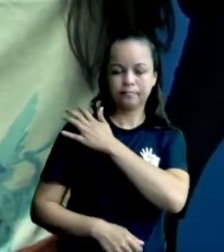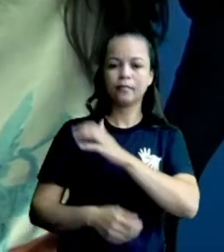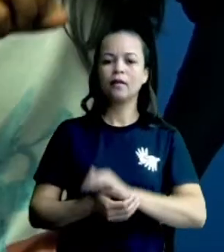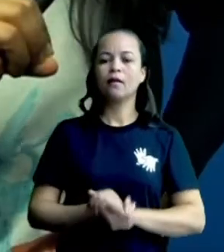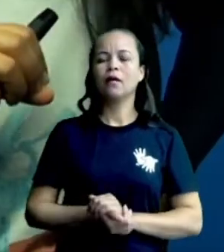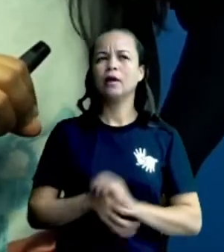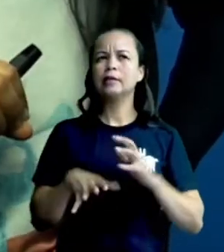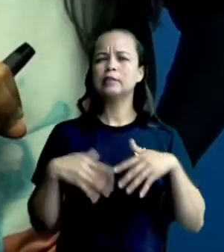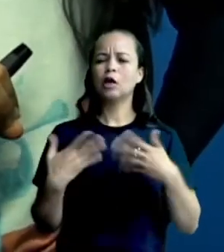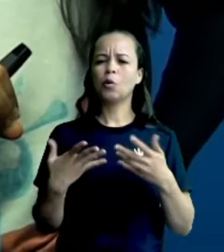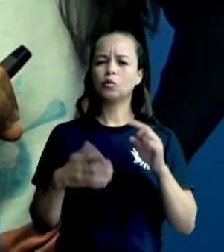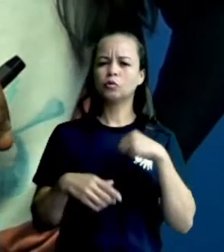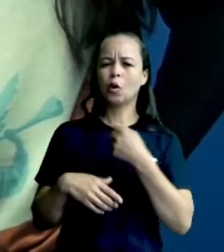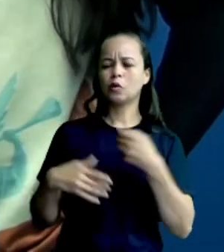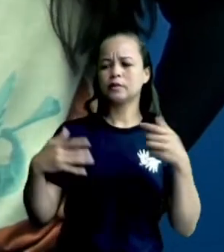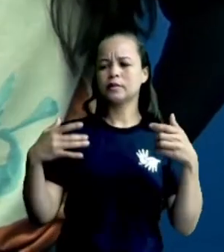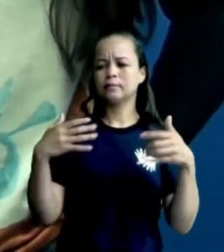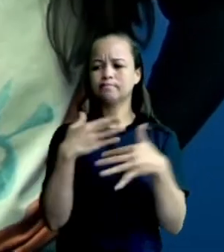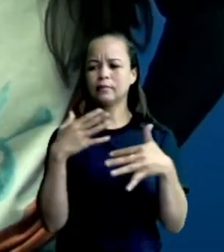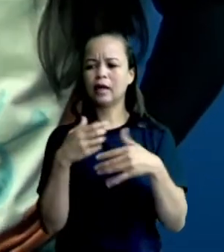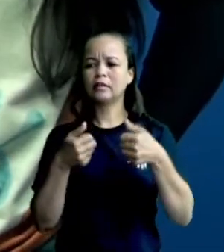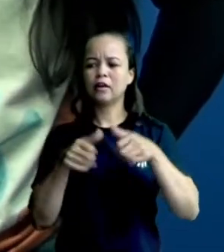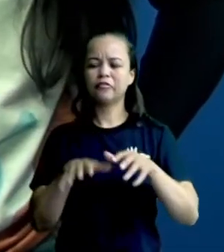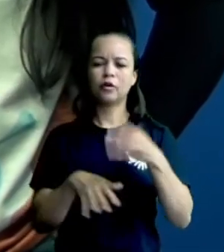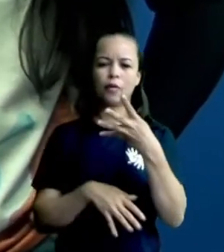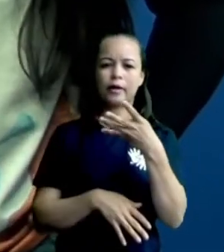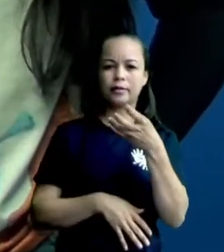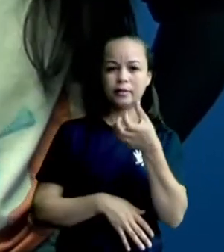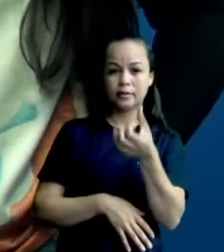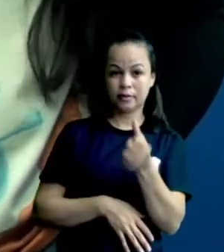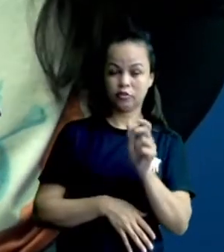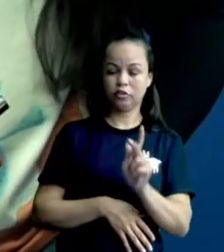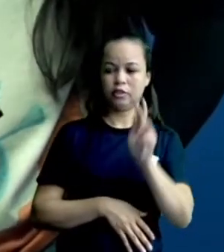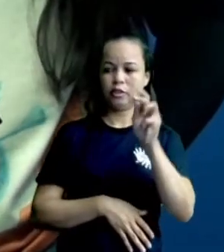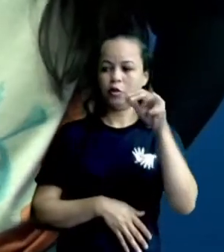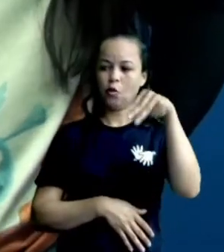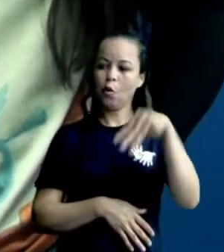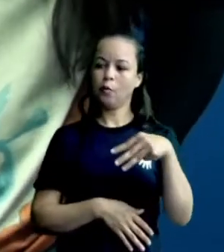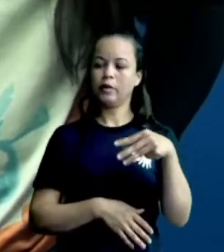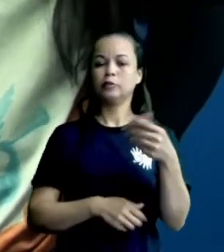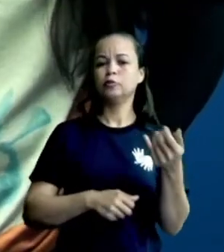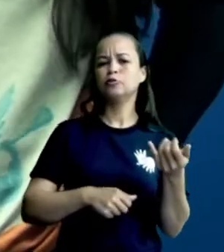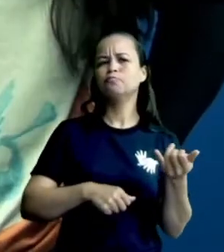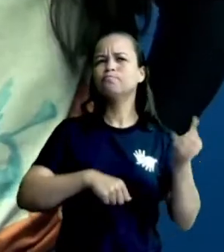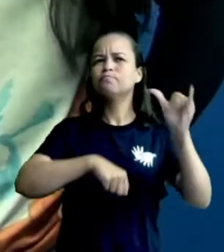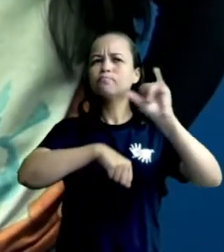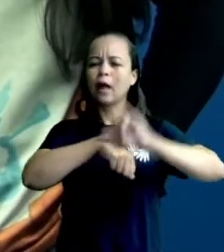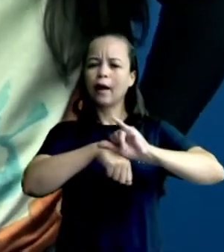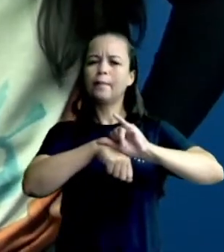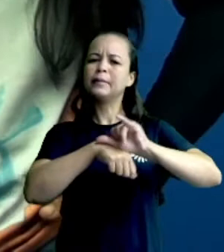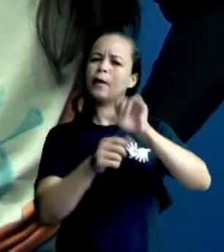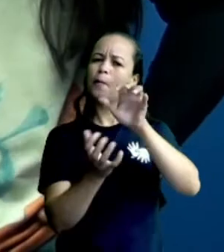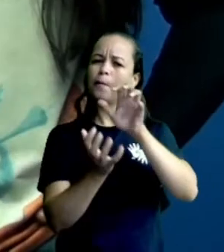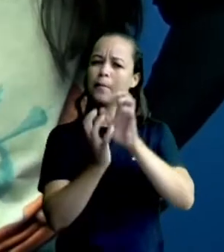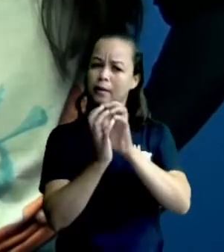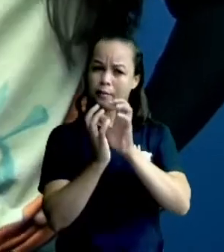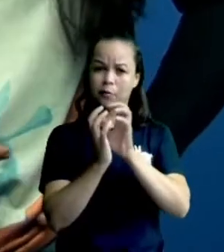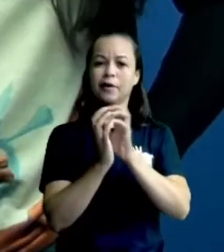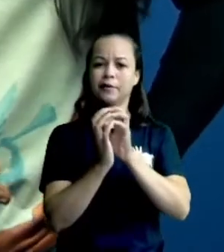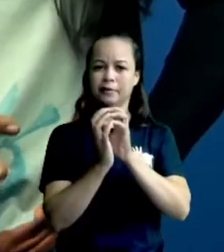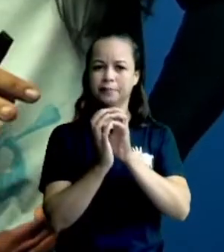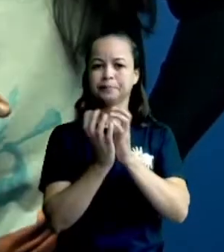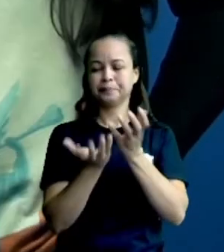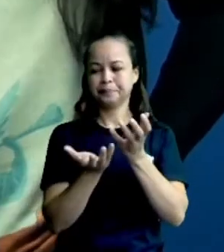a 46 quilômetros da capital pernambucana, que é o Recife, tá